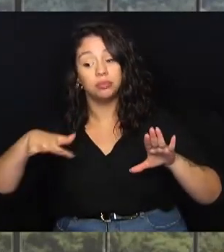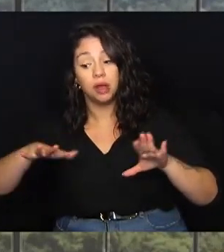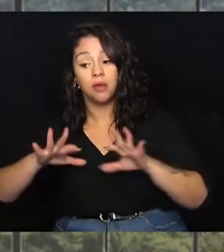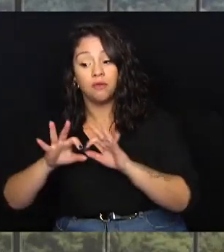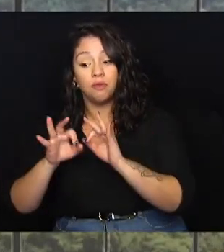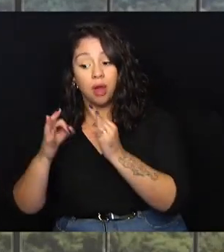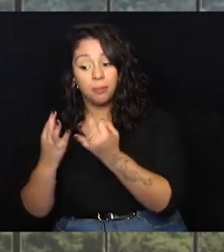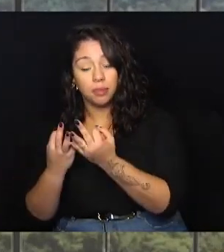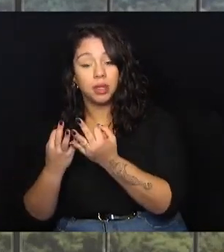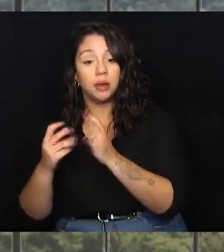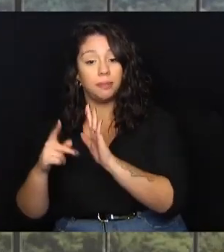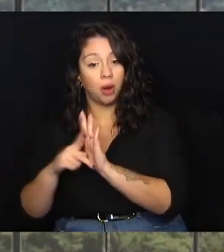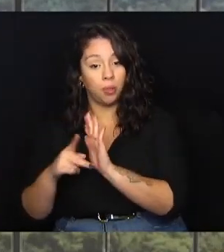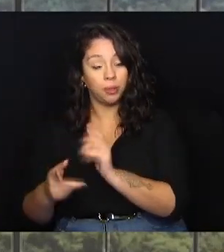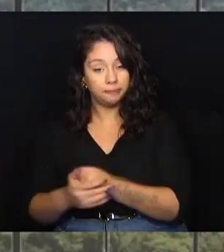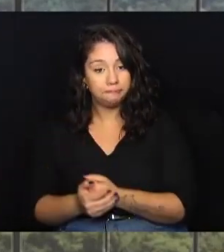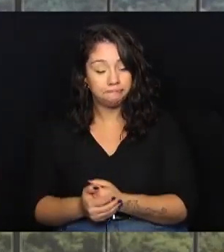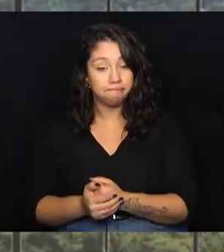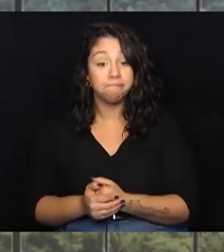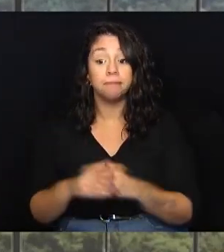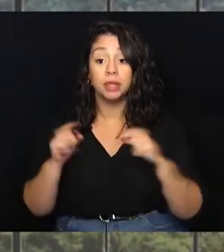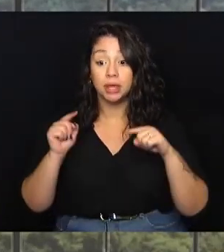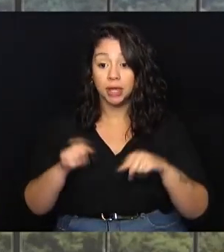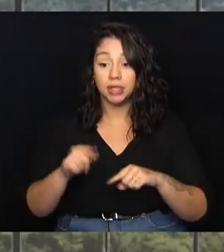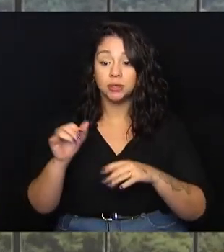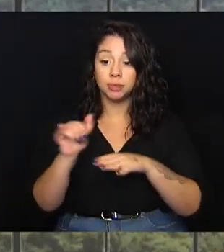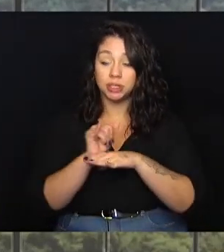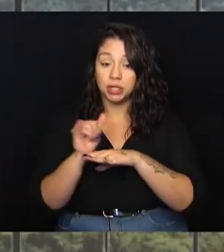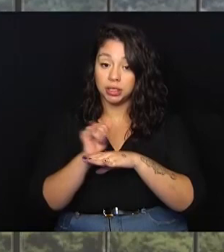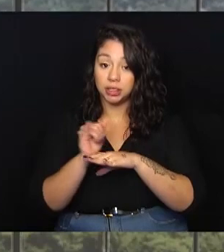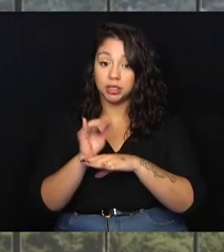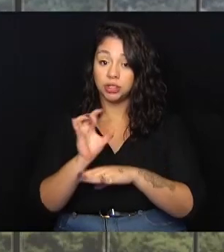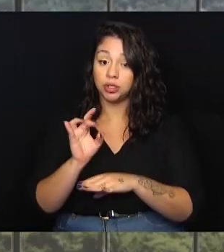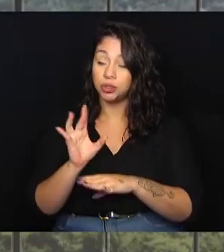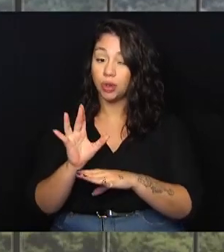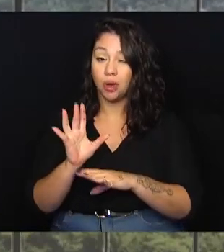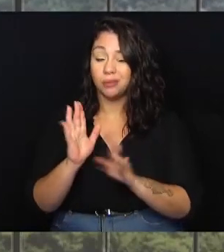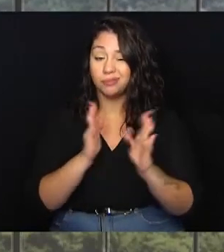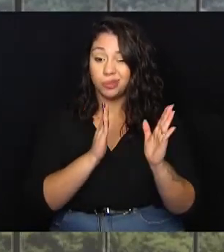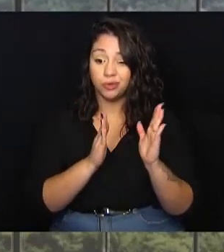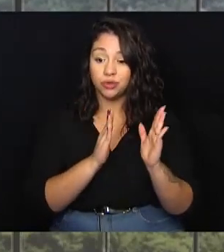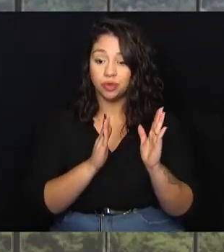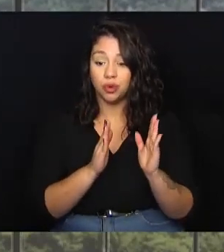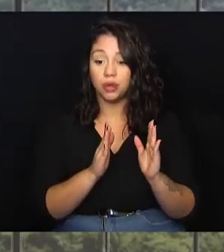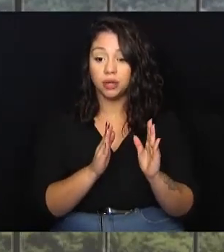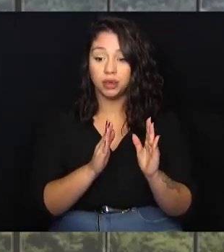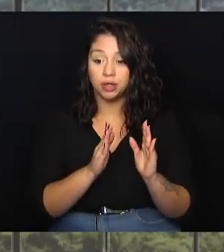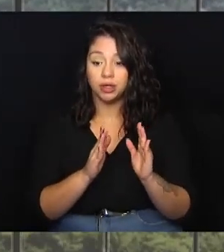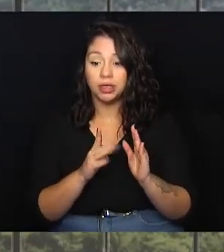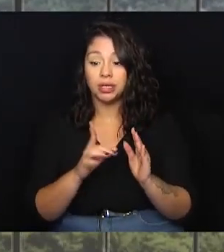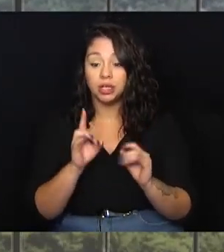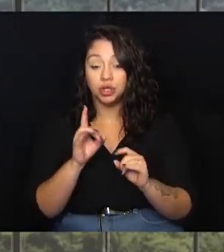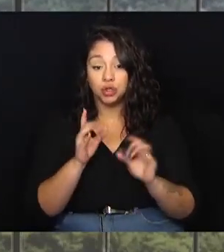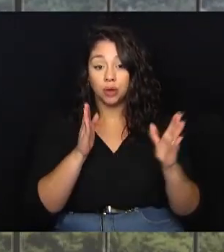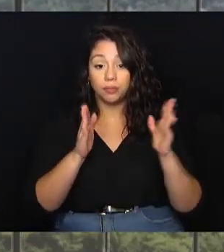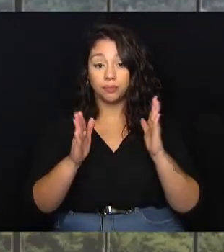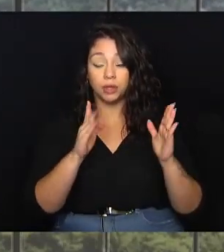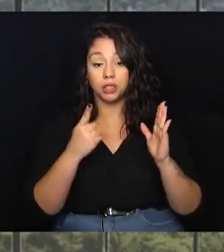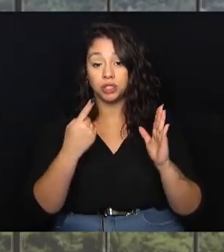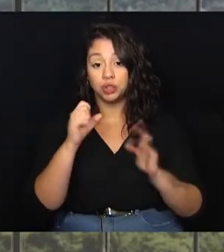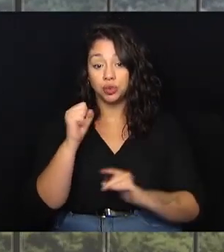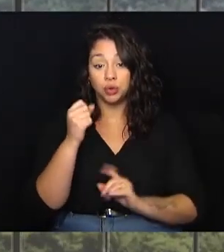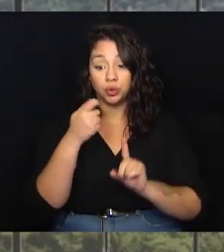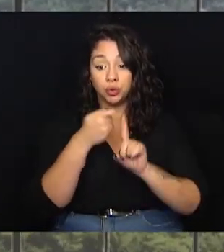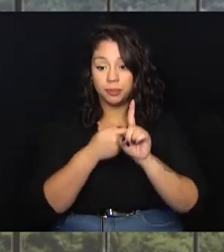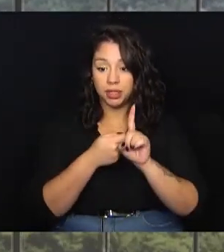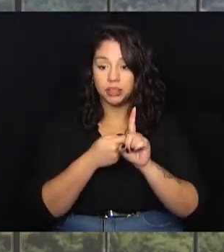de origem. Esta é uma medida excepcional, provisória e não deve ultrapassar 18 meses, de acordo com o